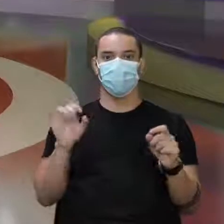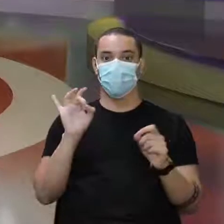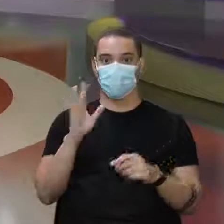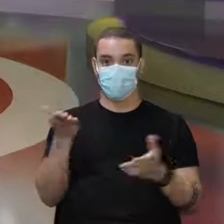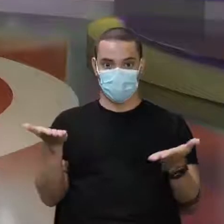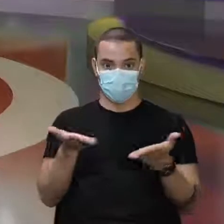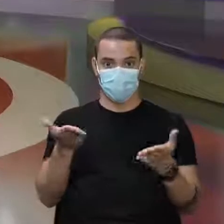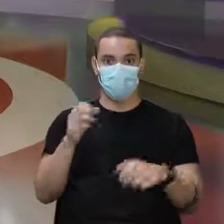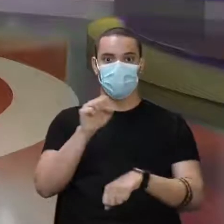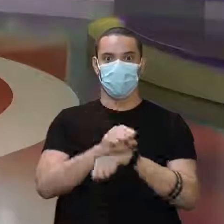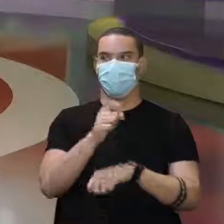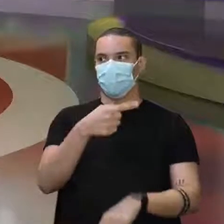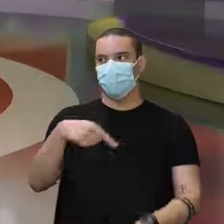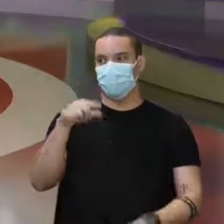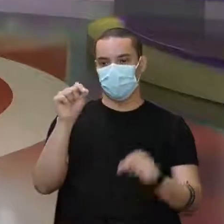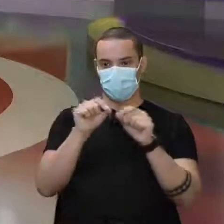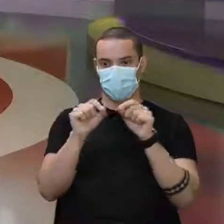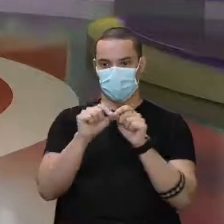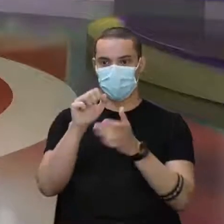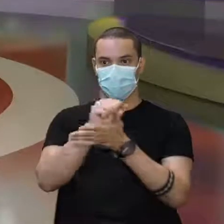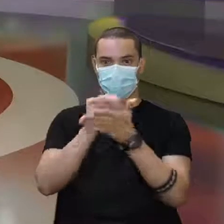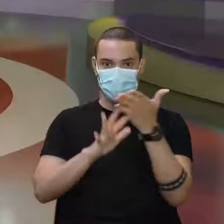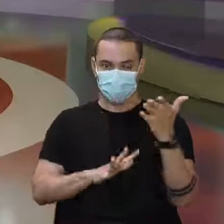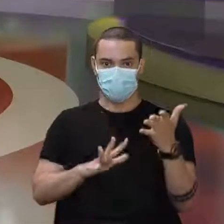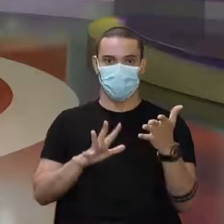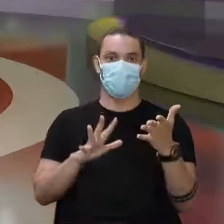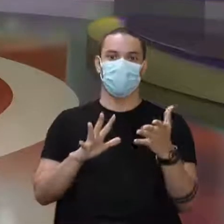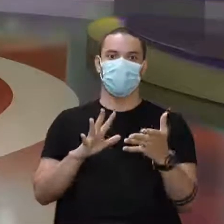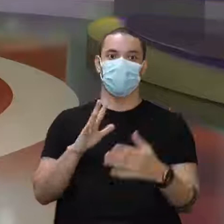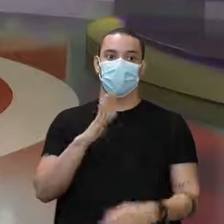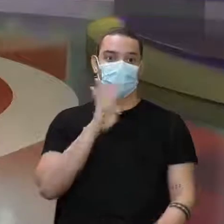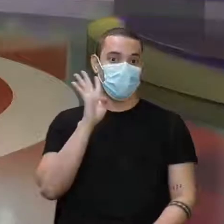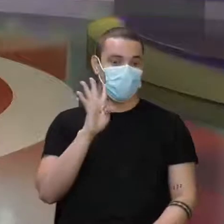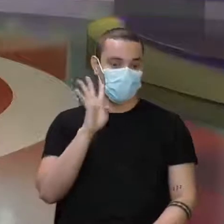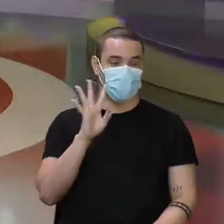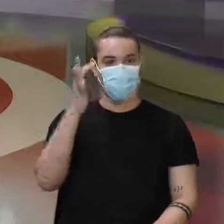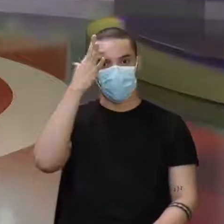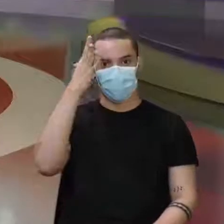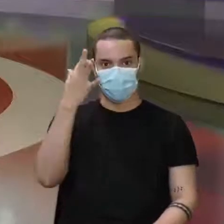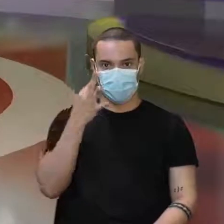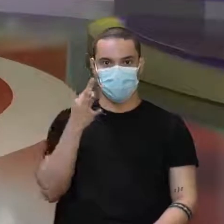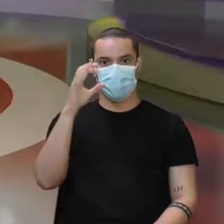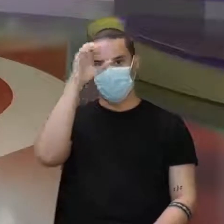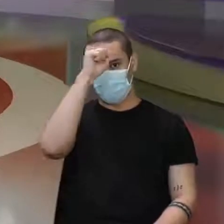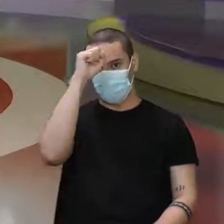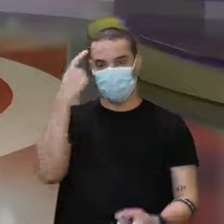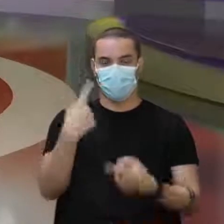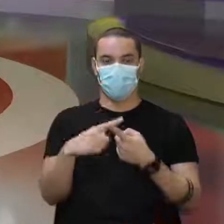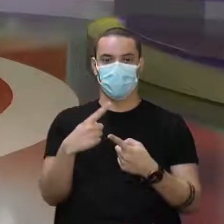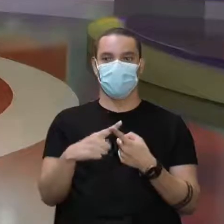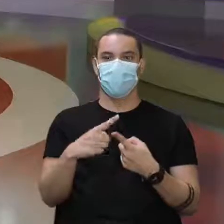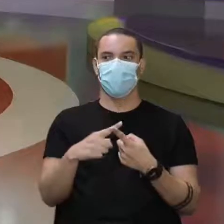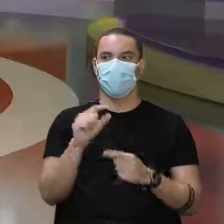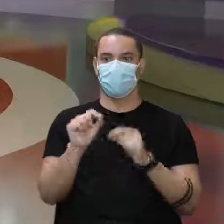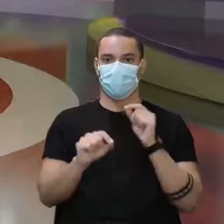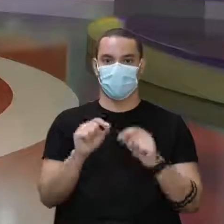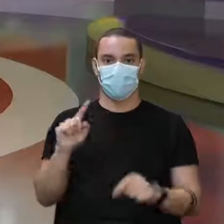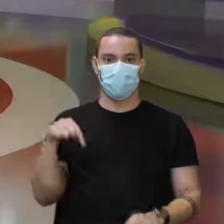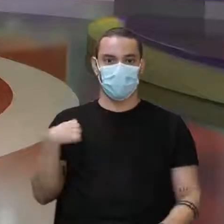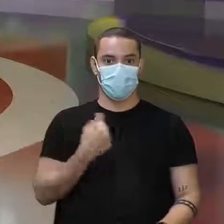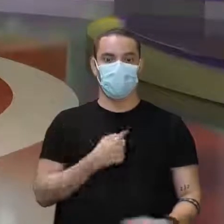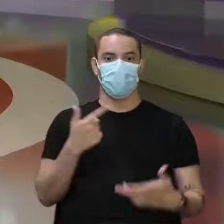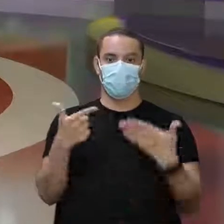hoje é só. Espero que vocês tenham feito essas atividades de forma bem bacana. Tenho compreendido e aprendido, porque essa nossa...